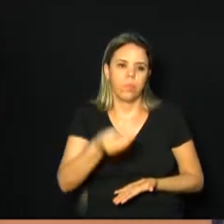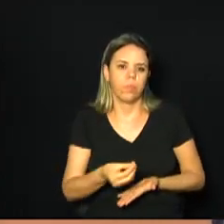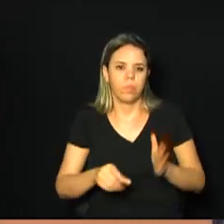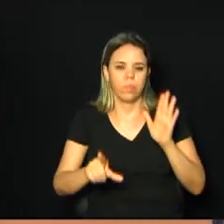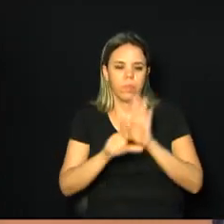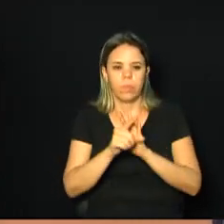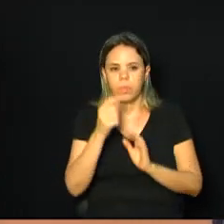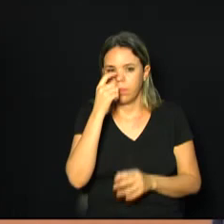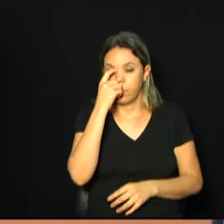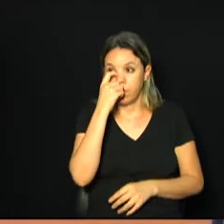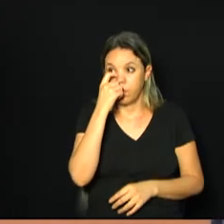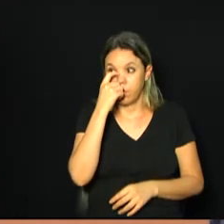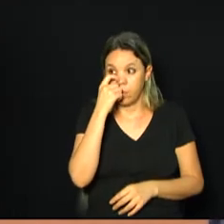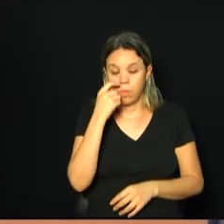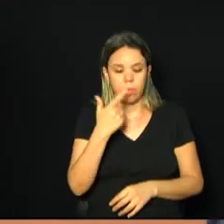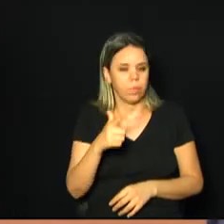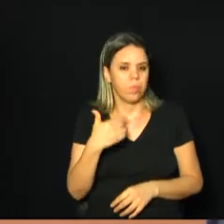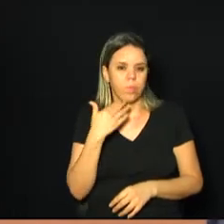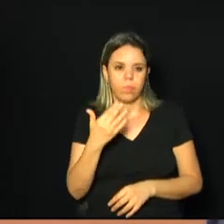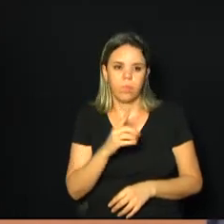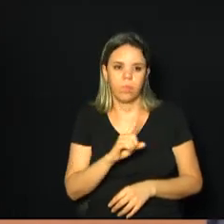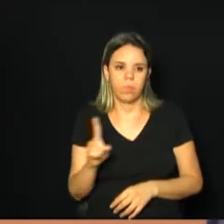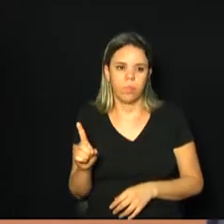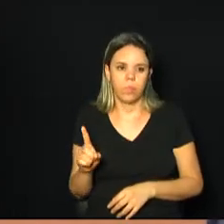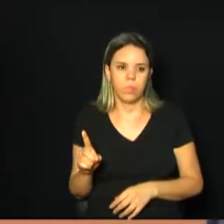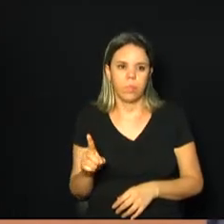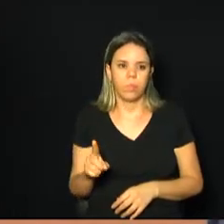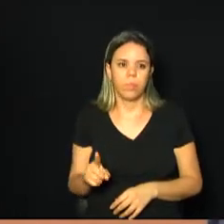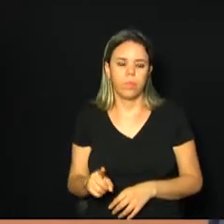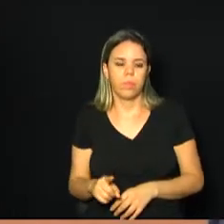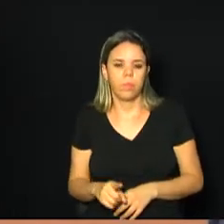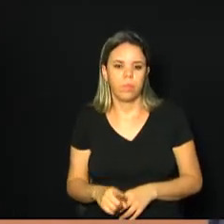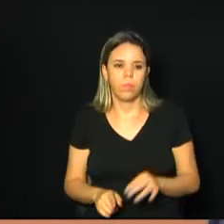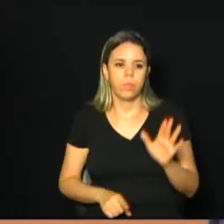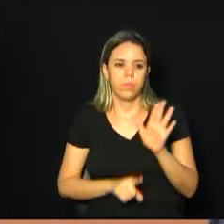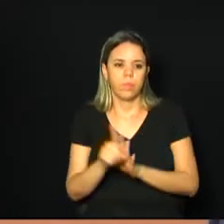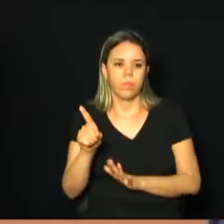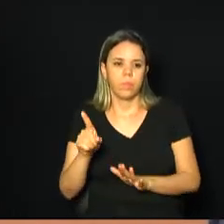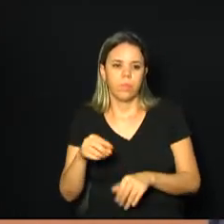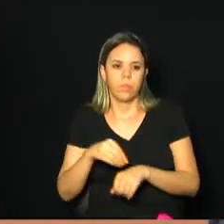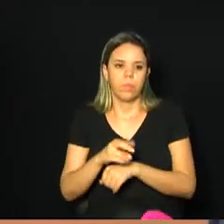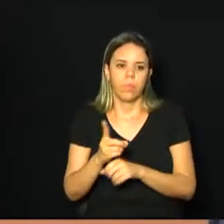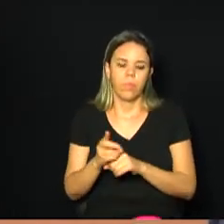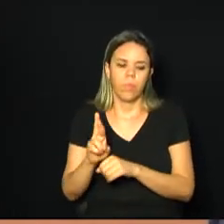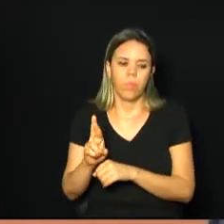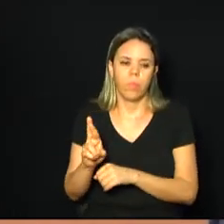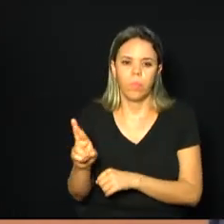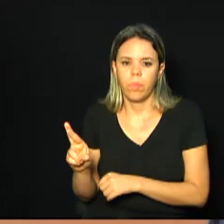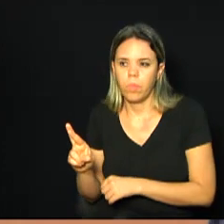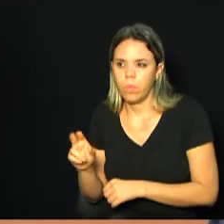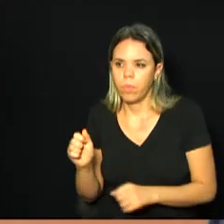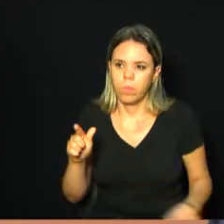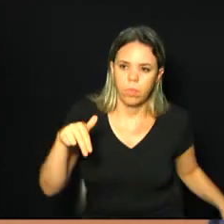lei? Que ela não vai. Então, minha pergunta aqui vai para a doutora Adriana, para o doutor Leandro e para o